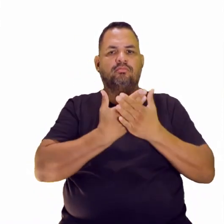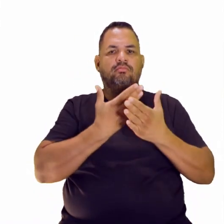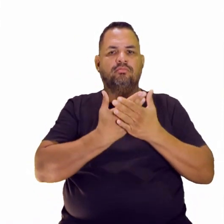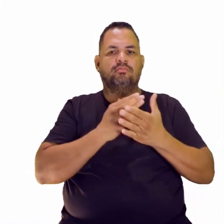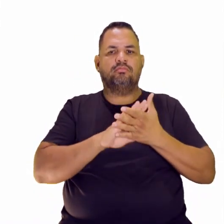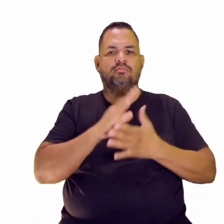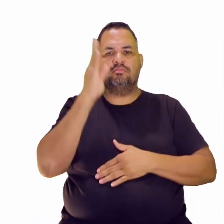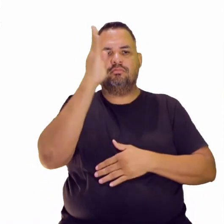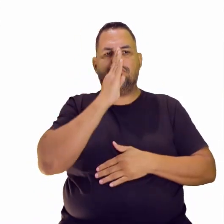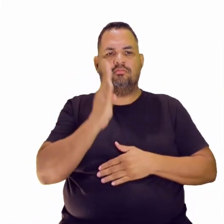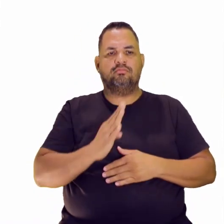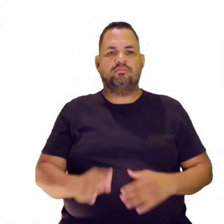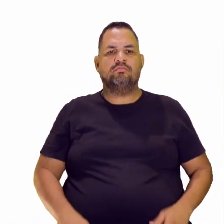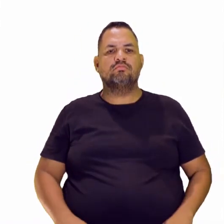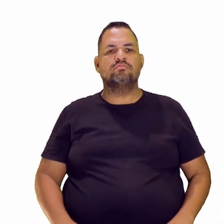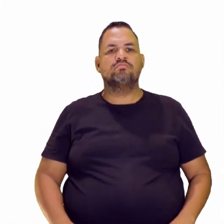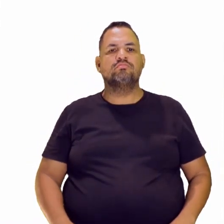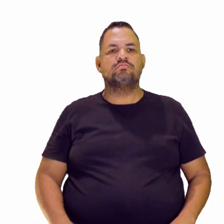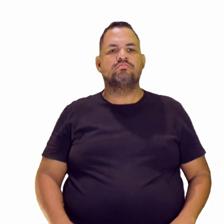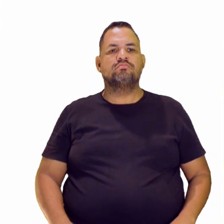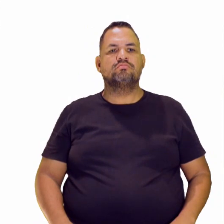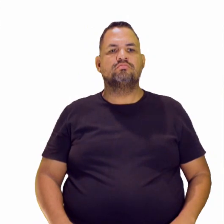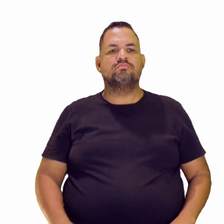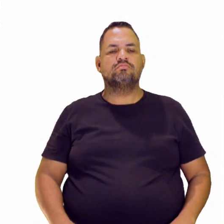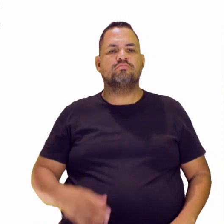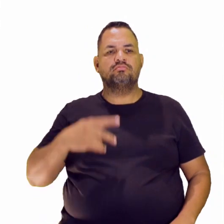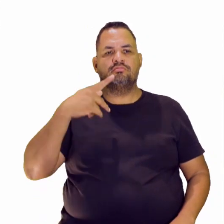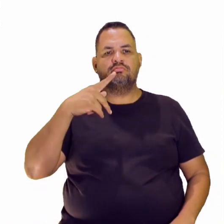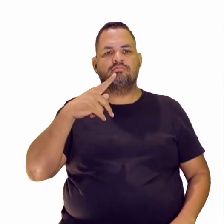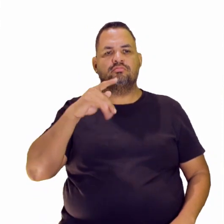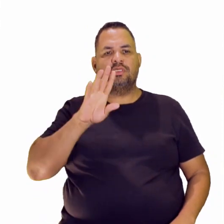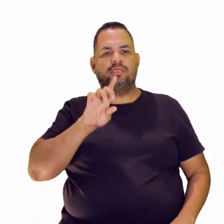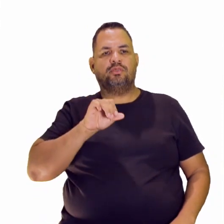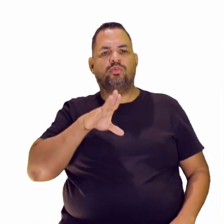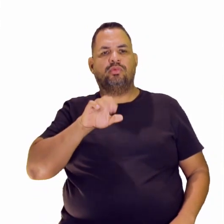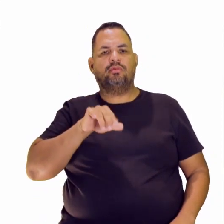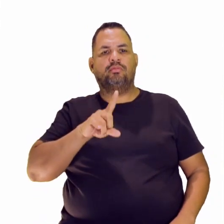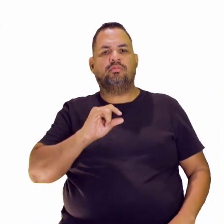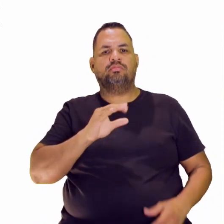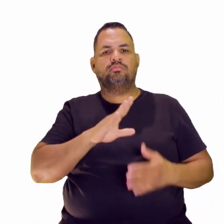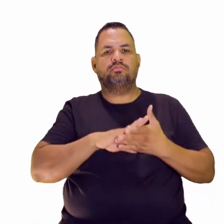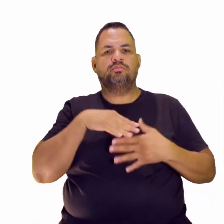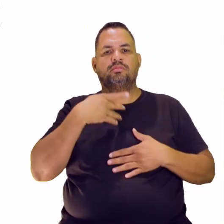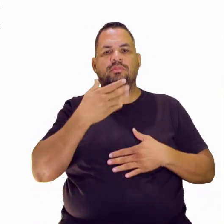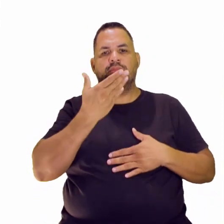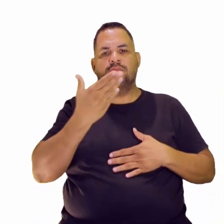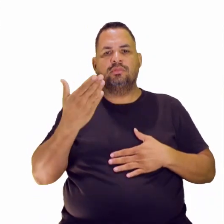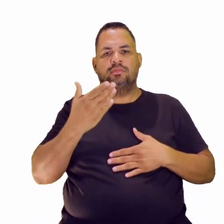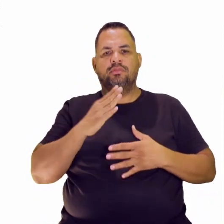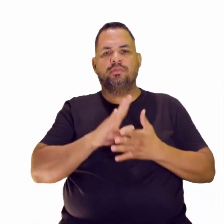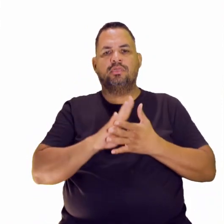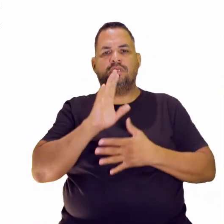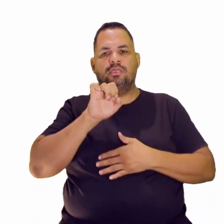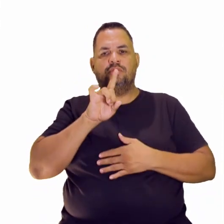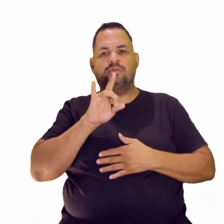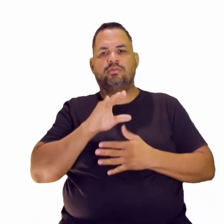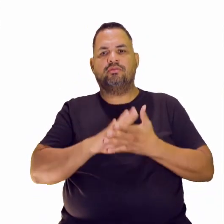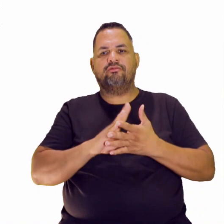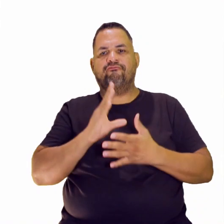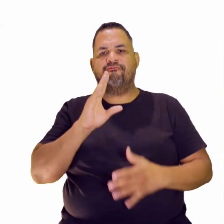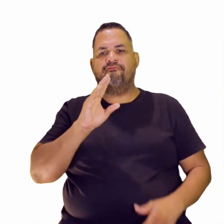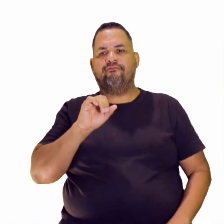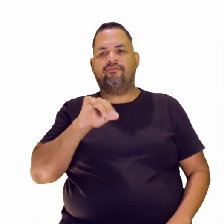Brasil. Então, Pedro Américo é autor de O Grito de Ipiranga e Vitor